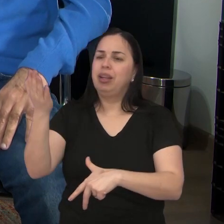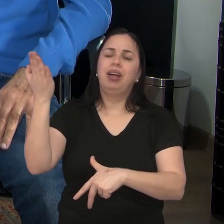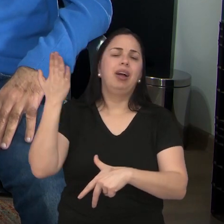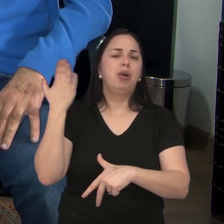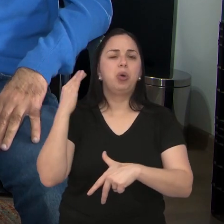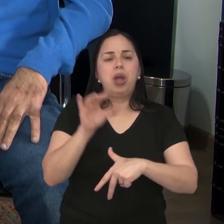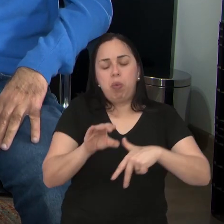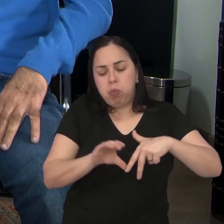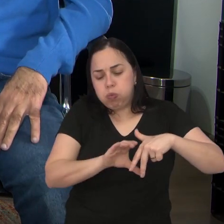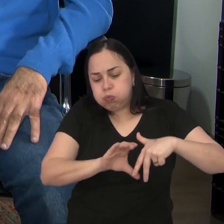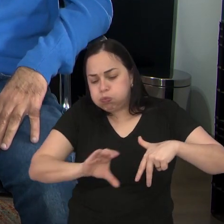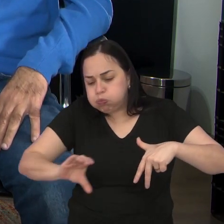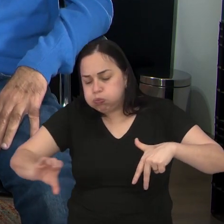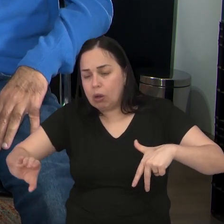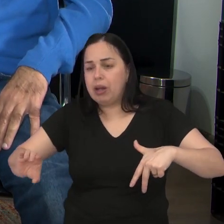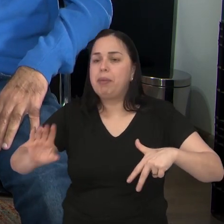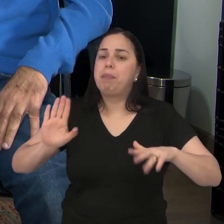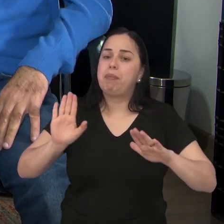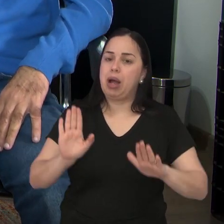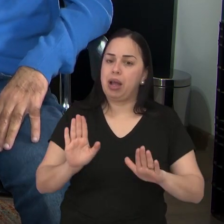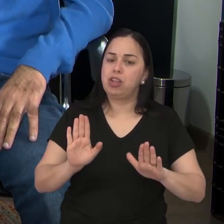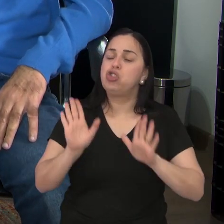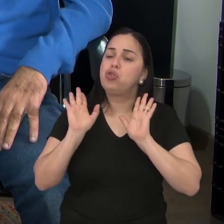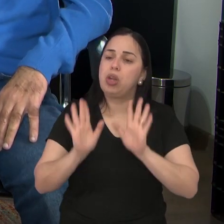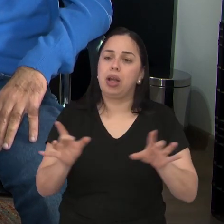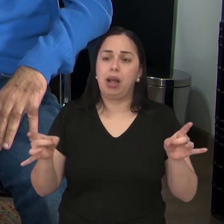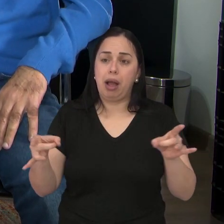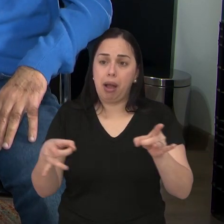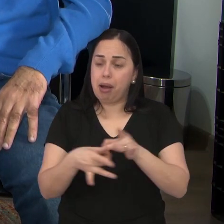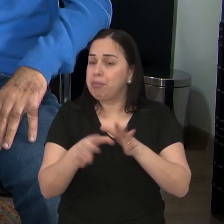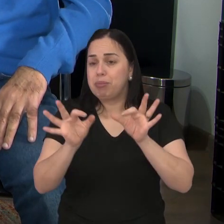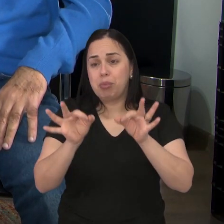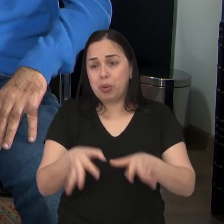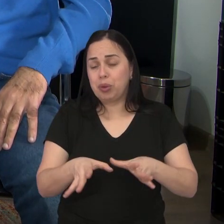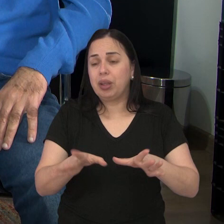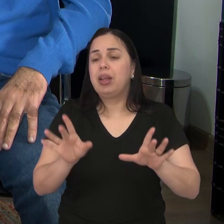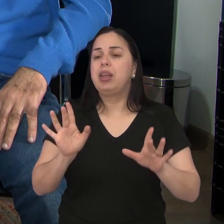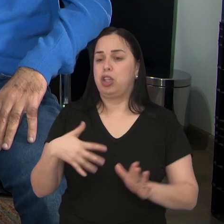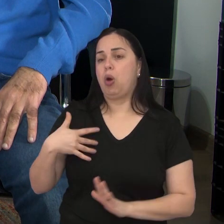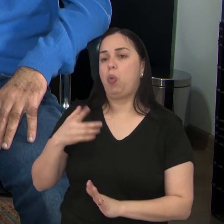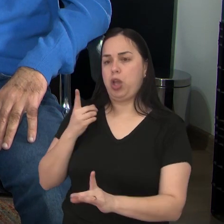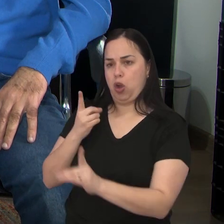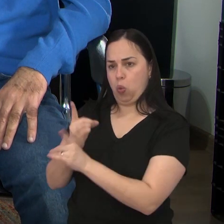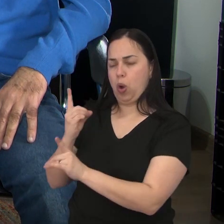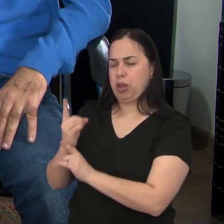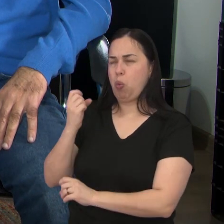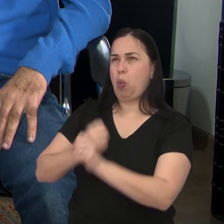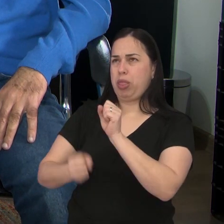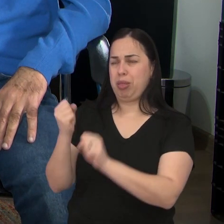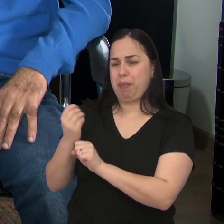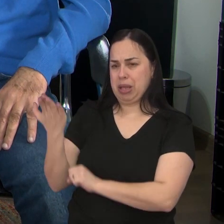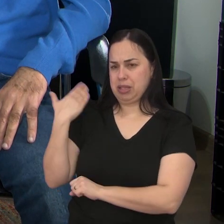foi abandonado, isso é a leitura que eu faço. Embora eu tenha encontrado um documento, acho que foi ano passado,